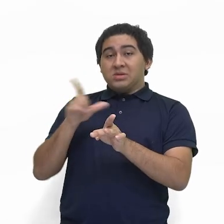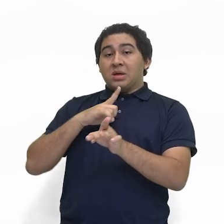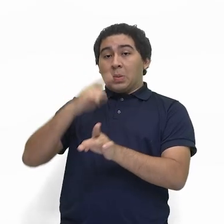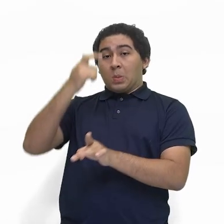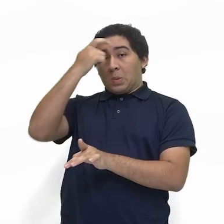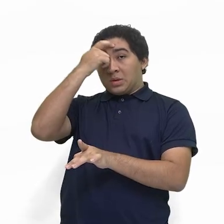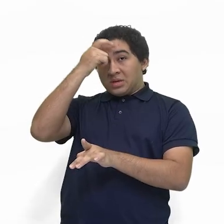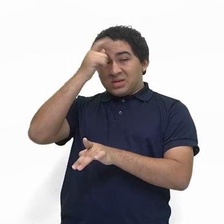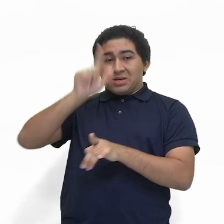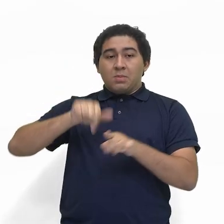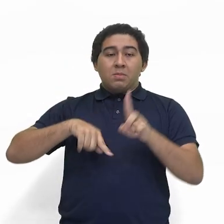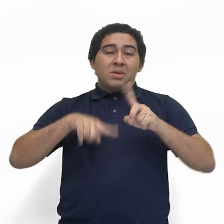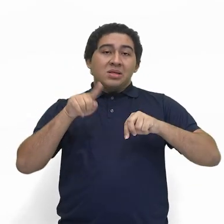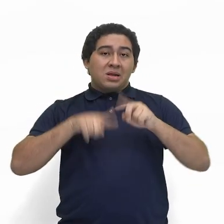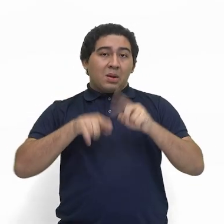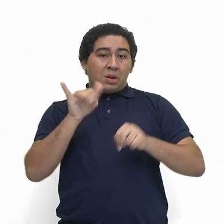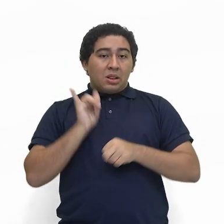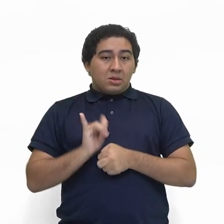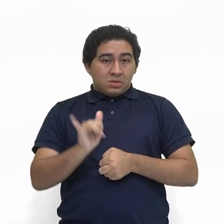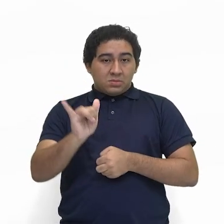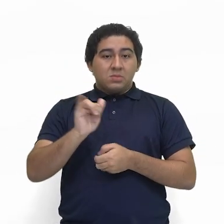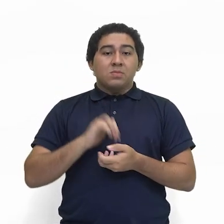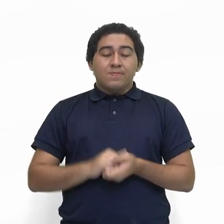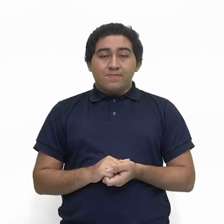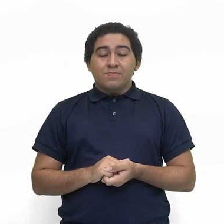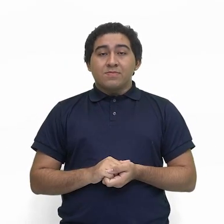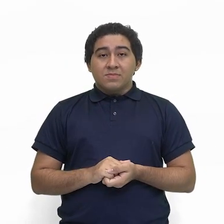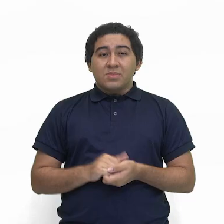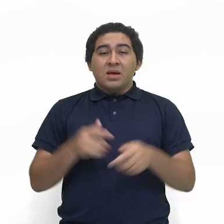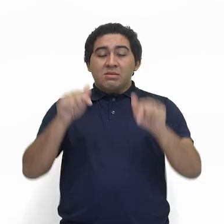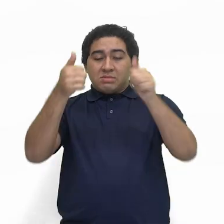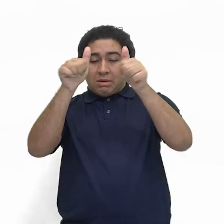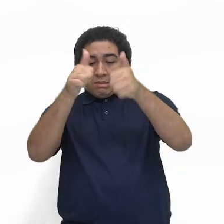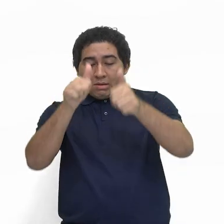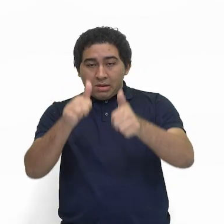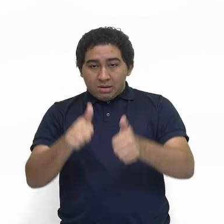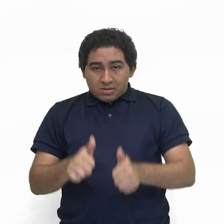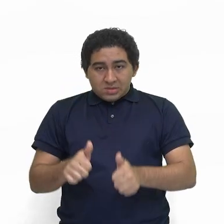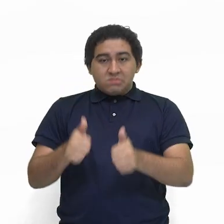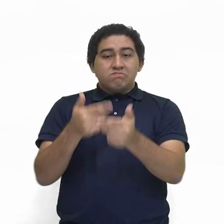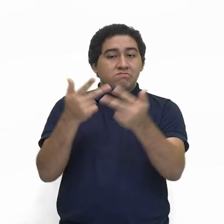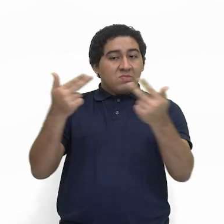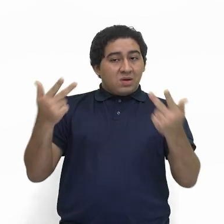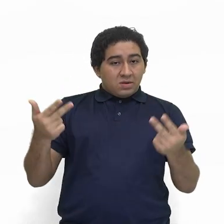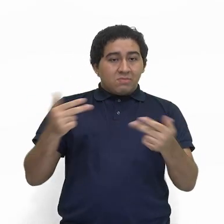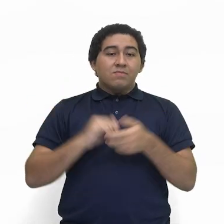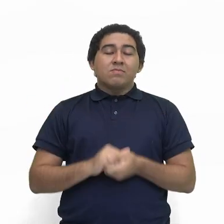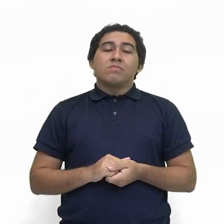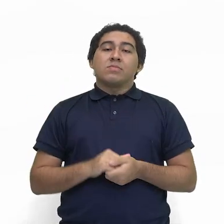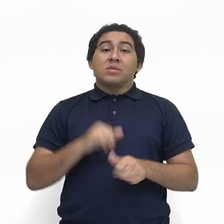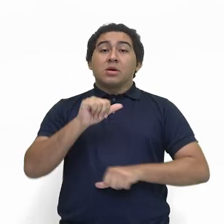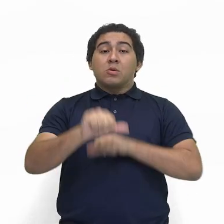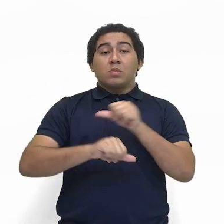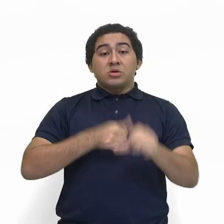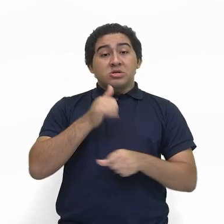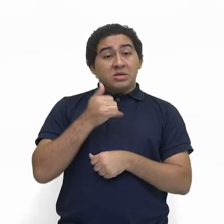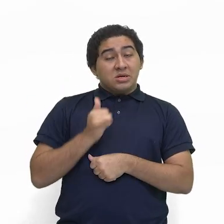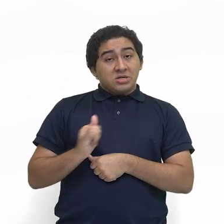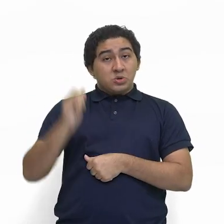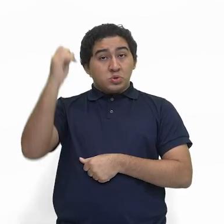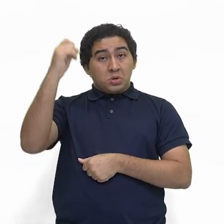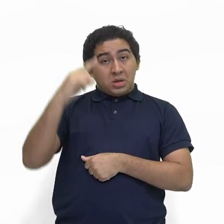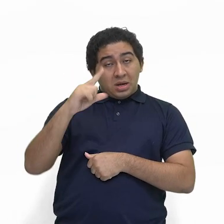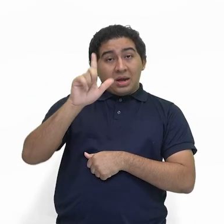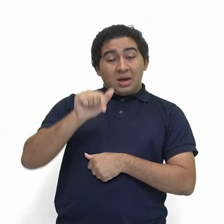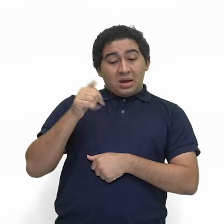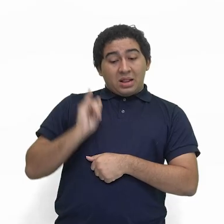consciente de equipamentos eletrônicos, exames e diagnósticos, transformação de energia solar em